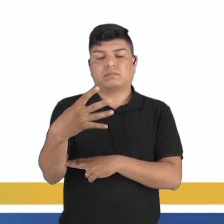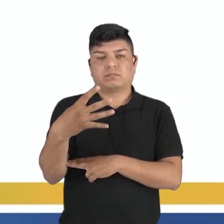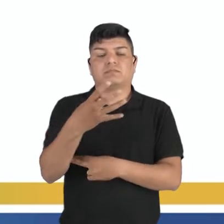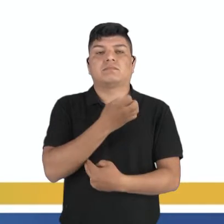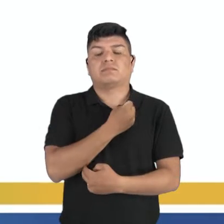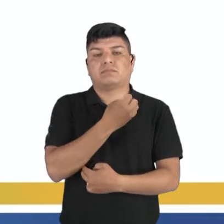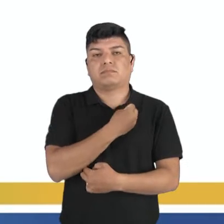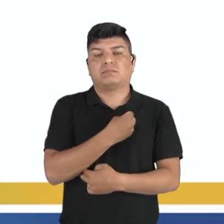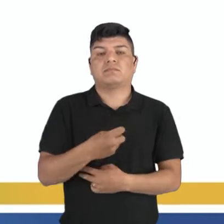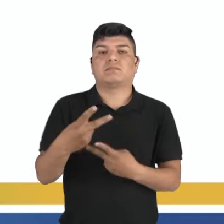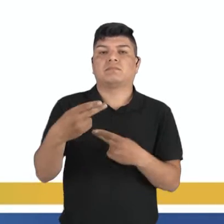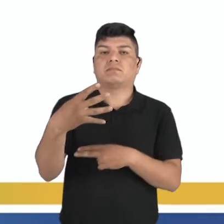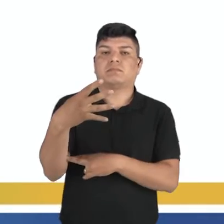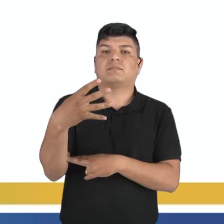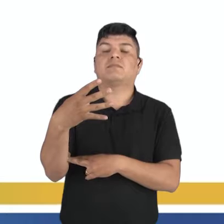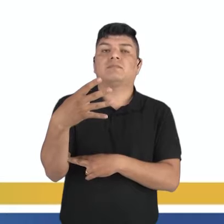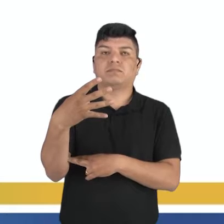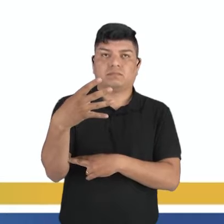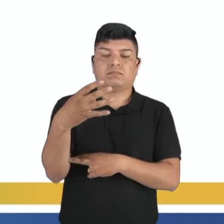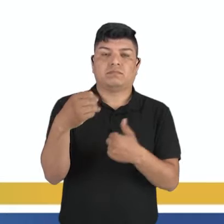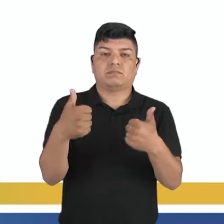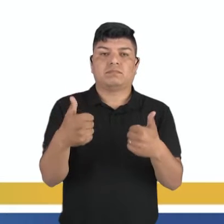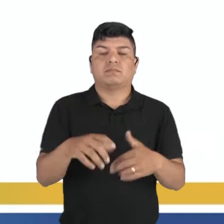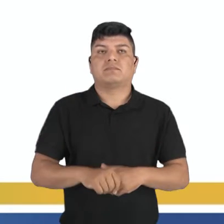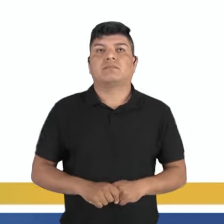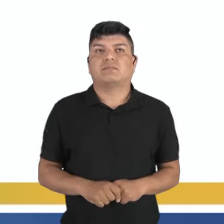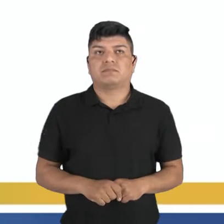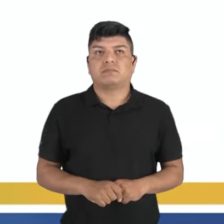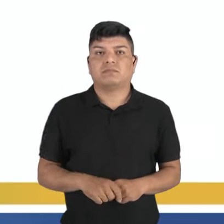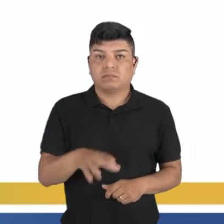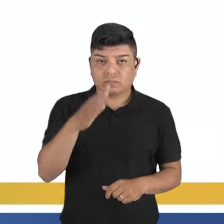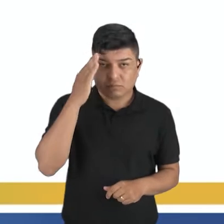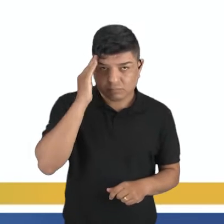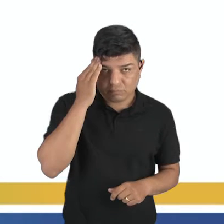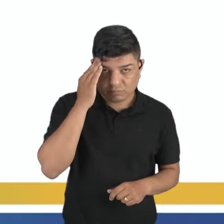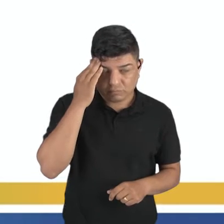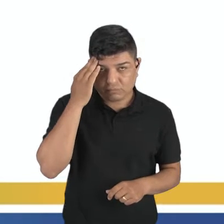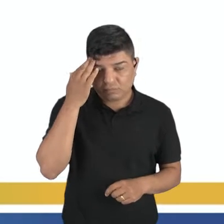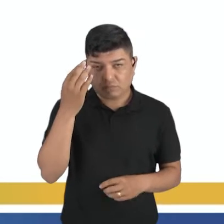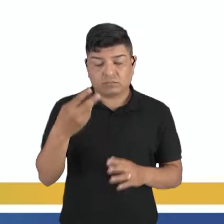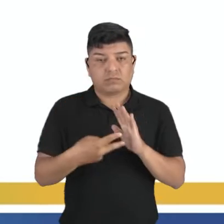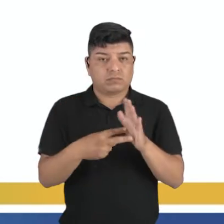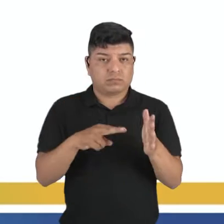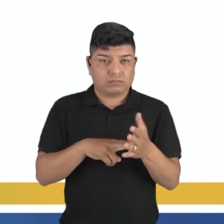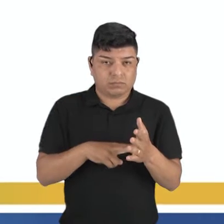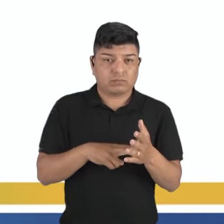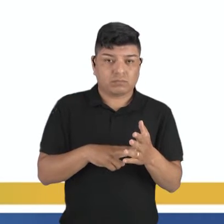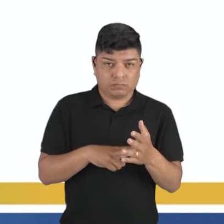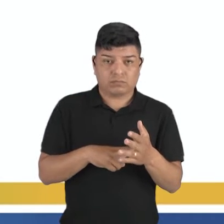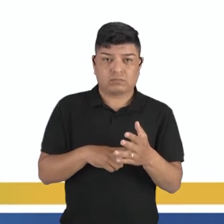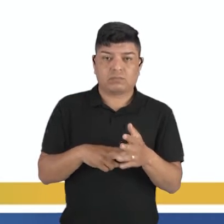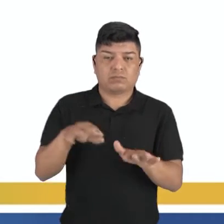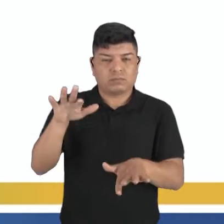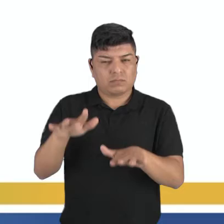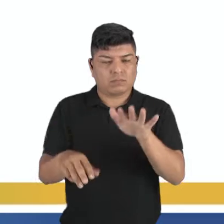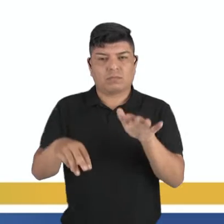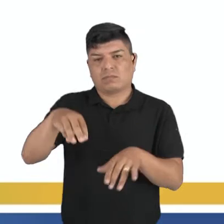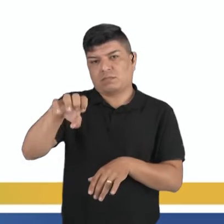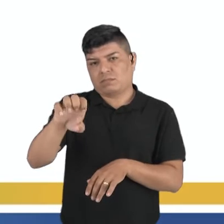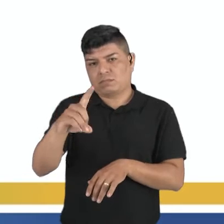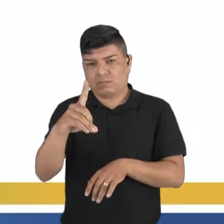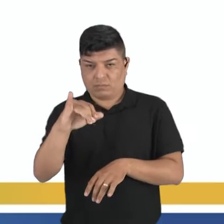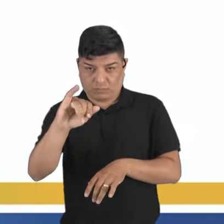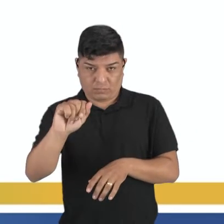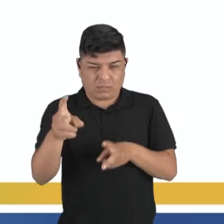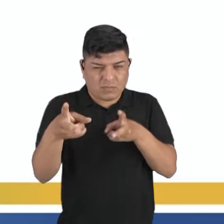desses números igual a 4, certo? Então, você entendeu direitinho o que quer dizer média aritmética, Você